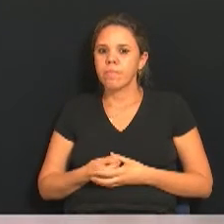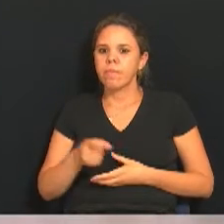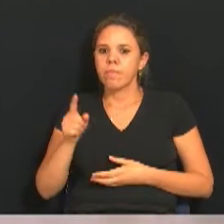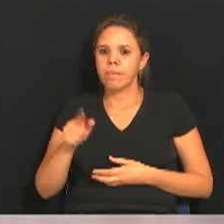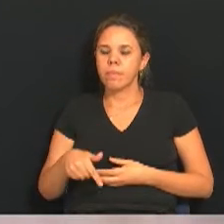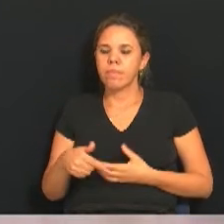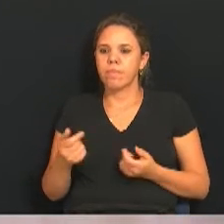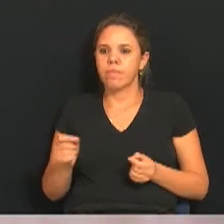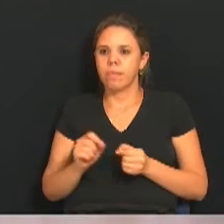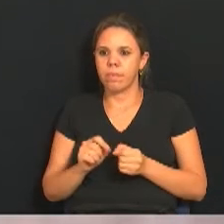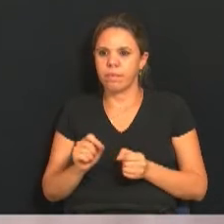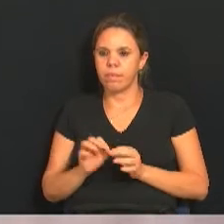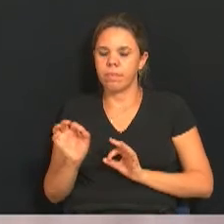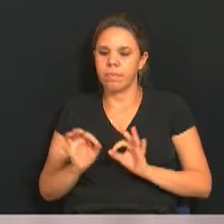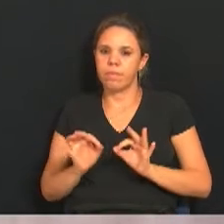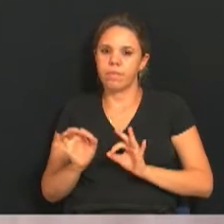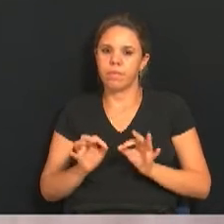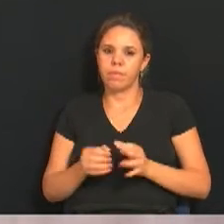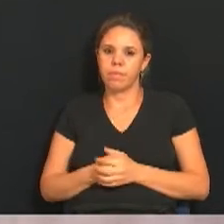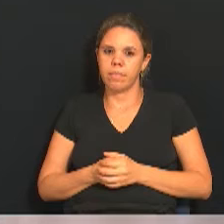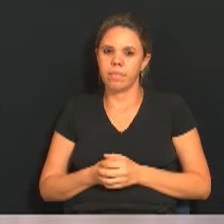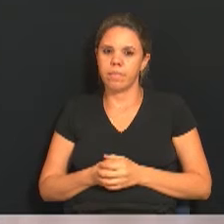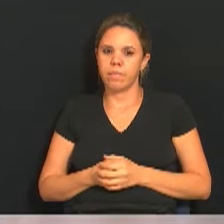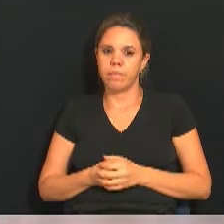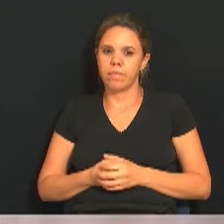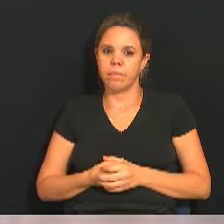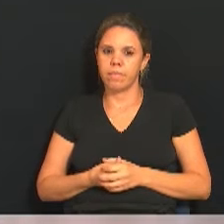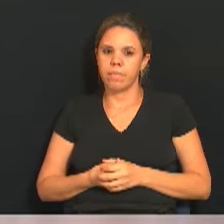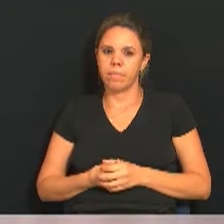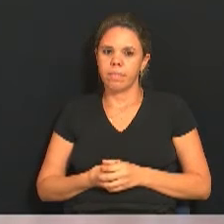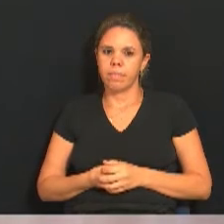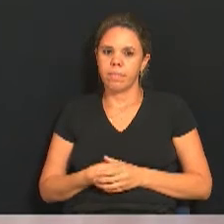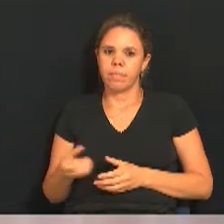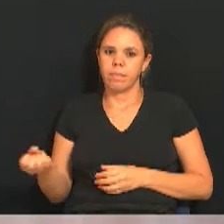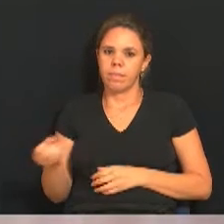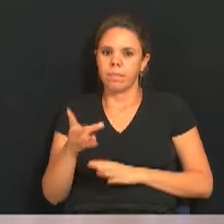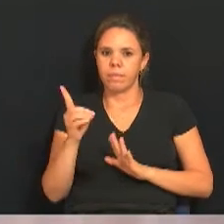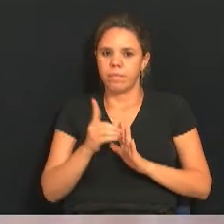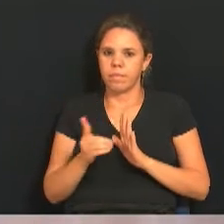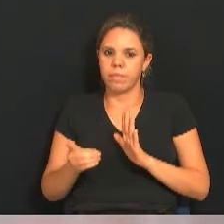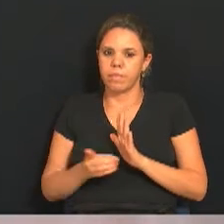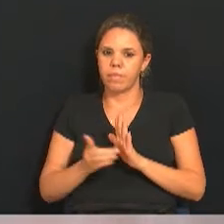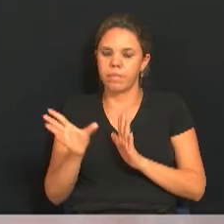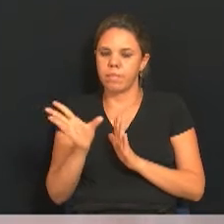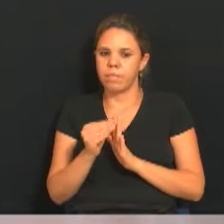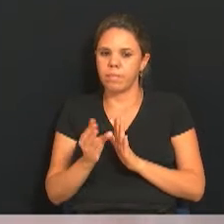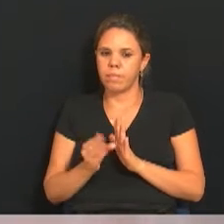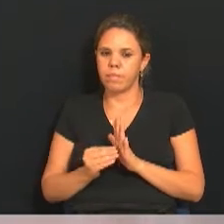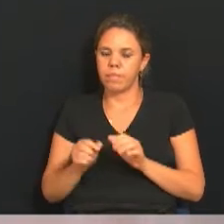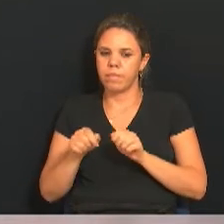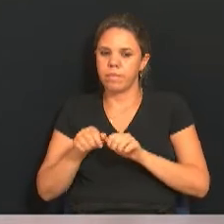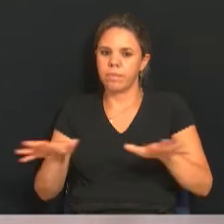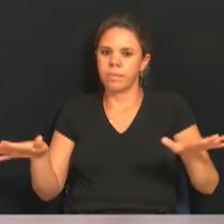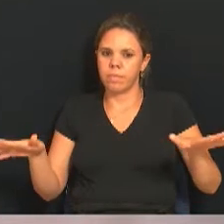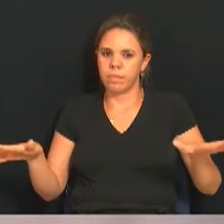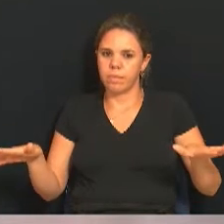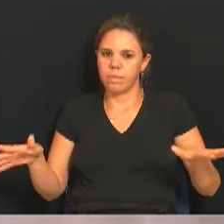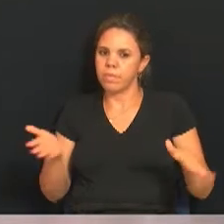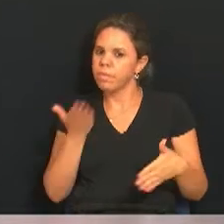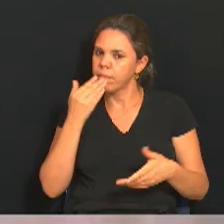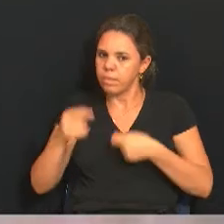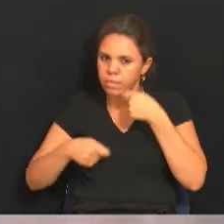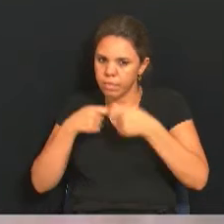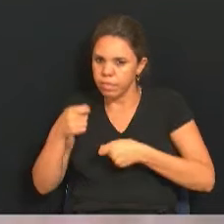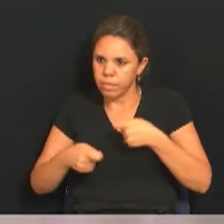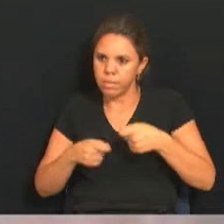foi feito um novo decreto definindo que a distribuição de alimentos sejam